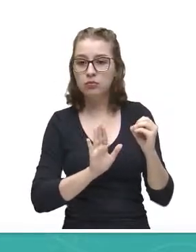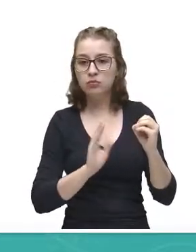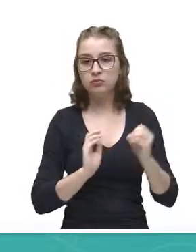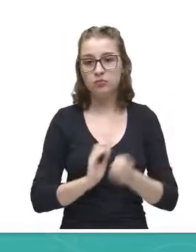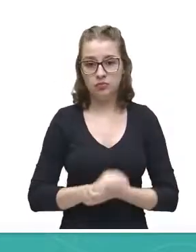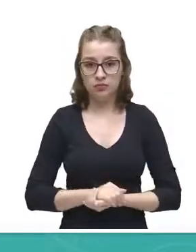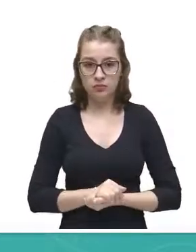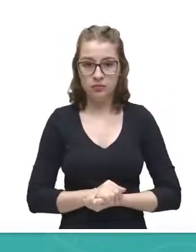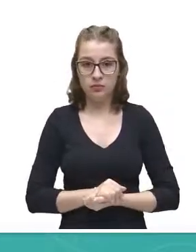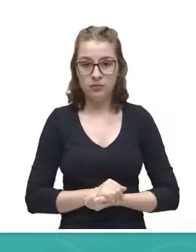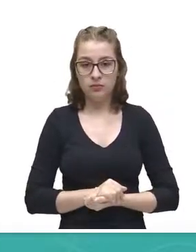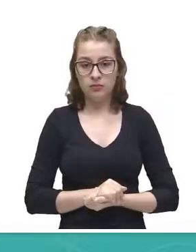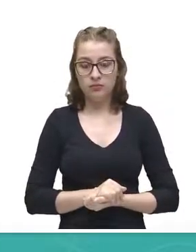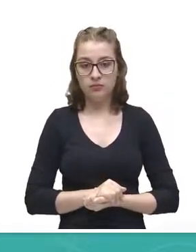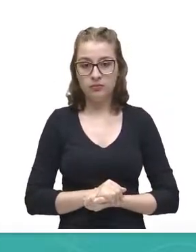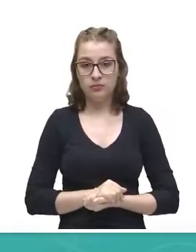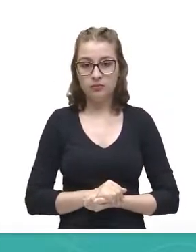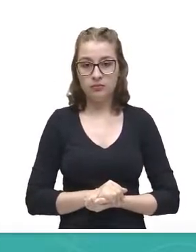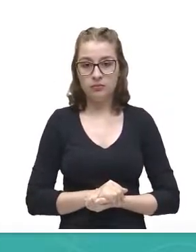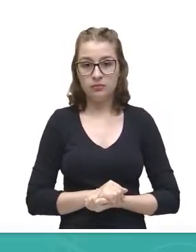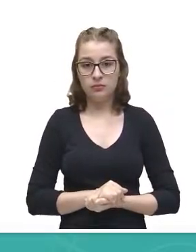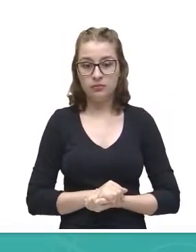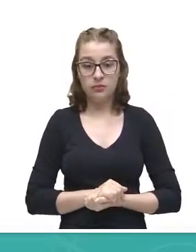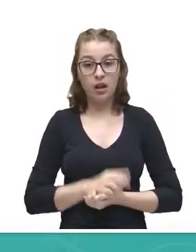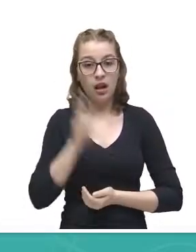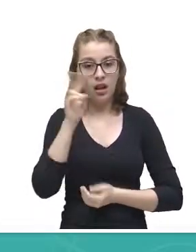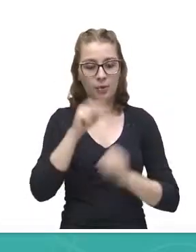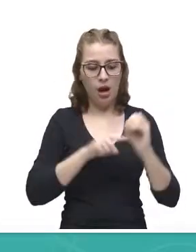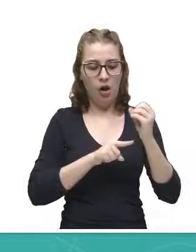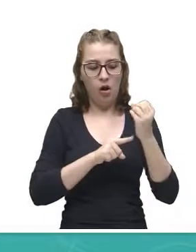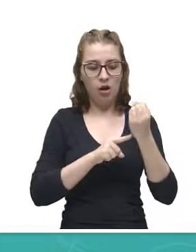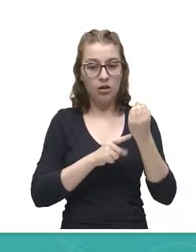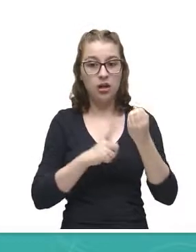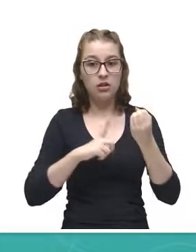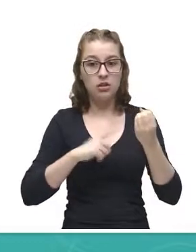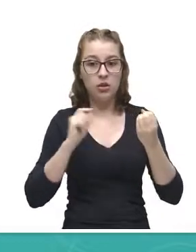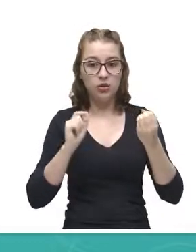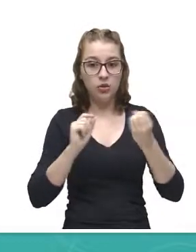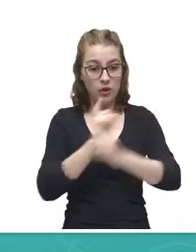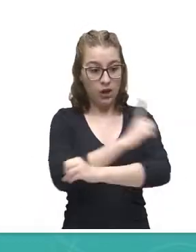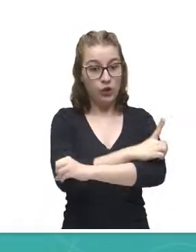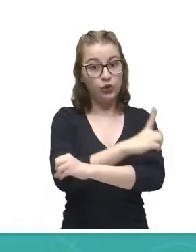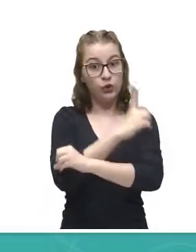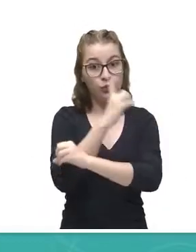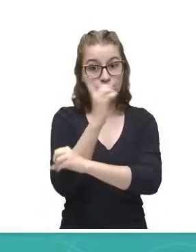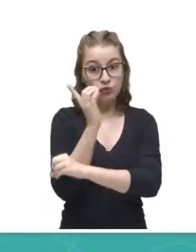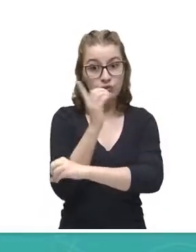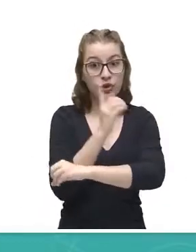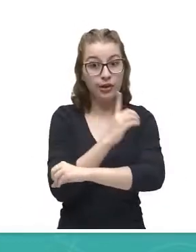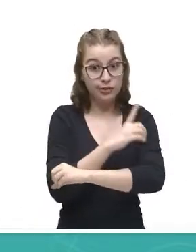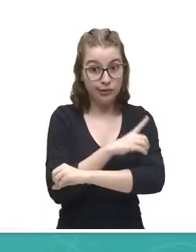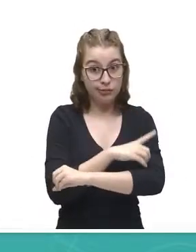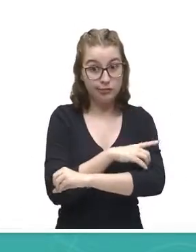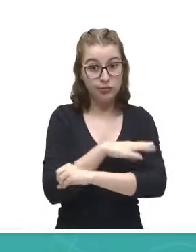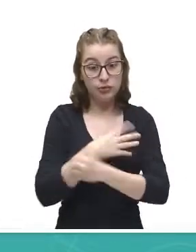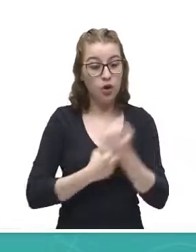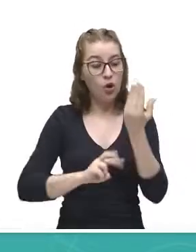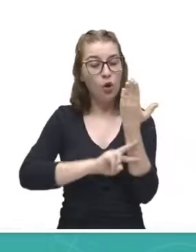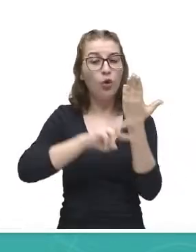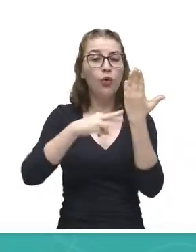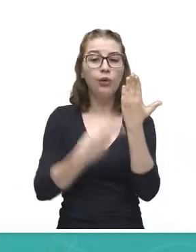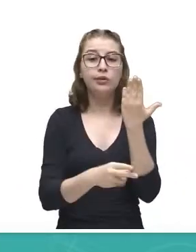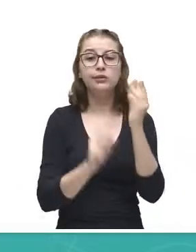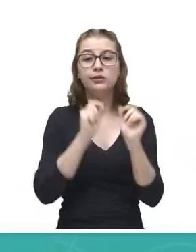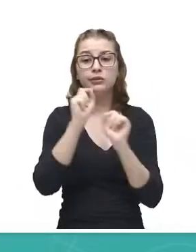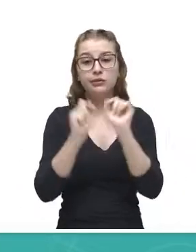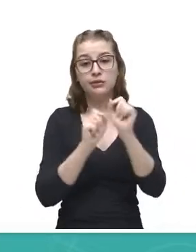próprio eixo, que normalmente nos dá aí os dias e as noites. Então, gente, olha só, afetaria aí diretamente todo o sistema climático,